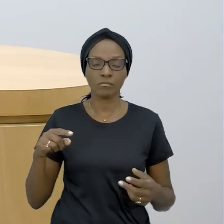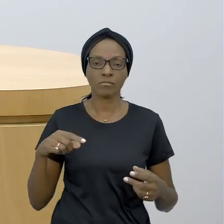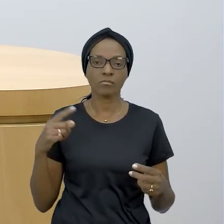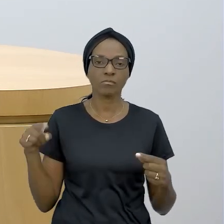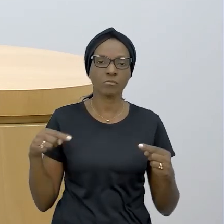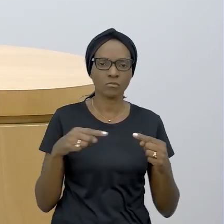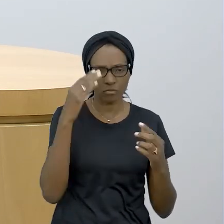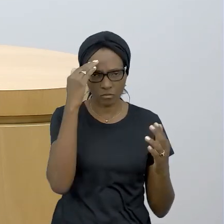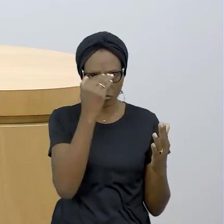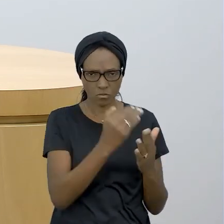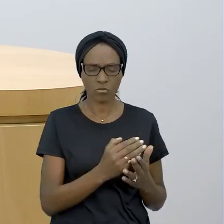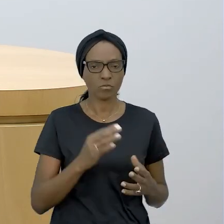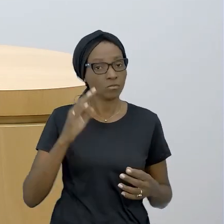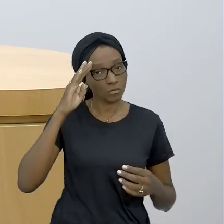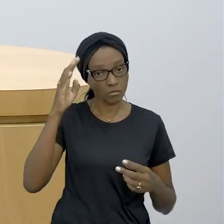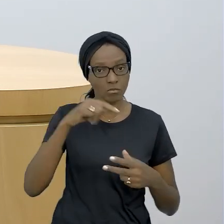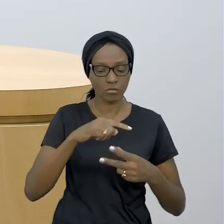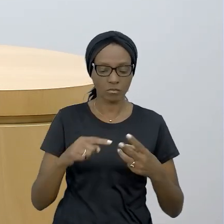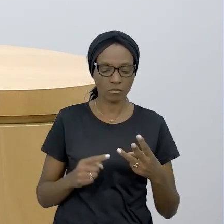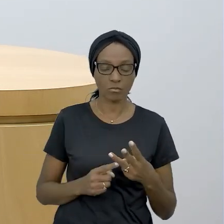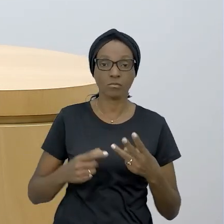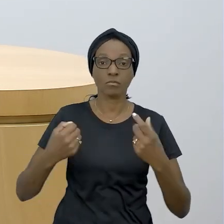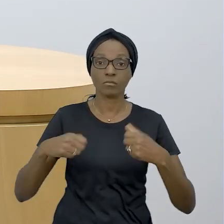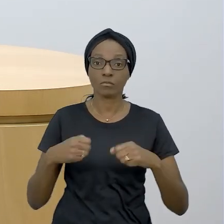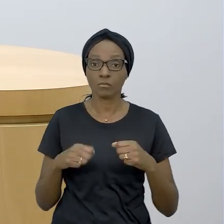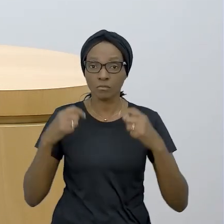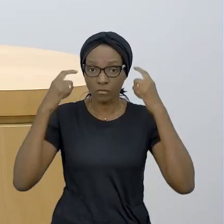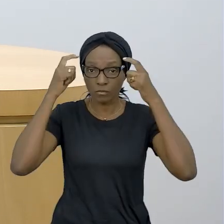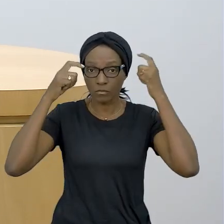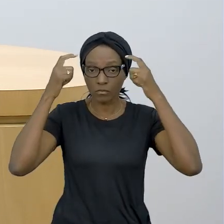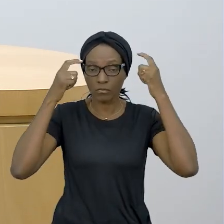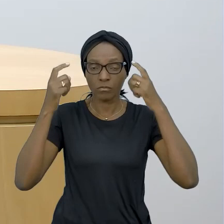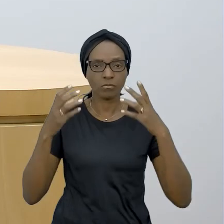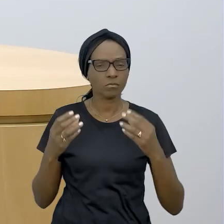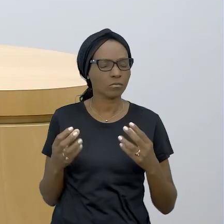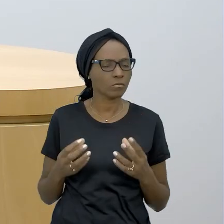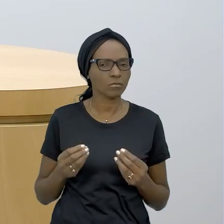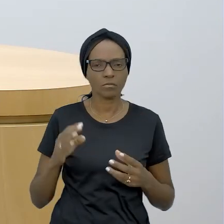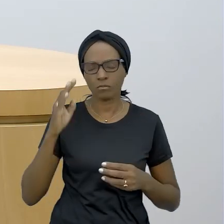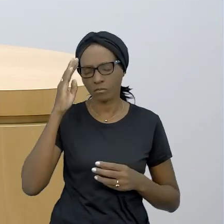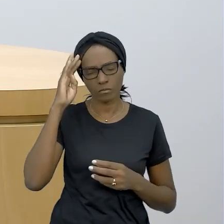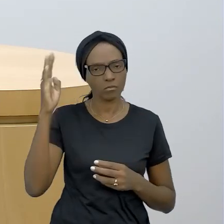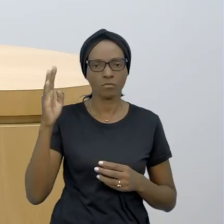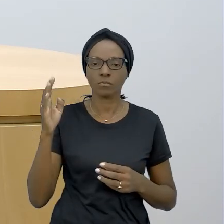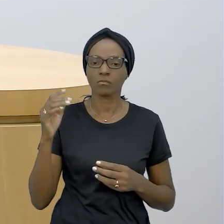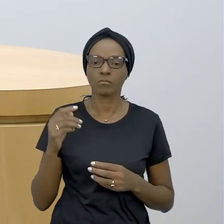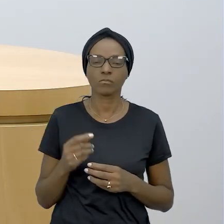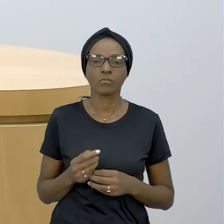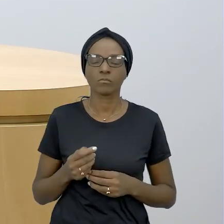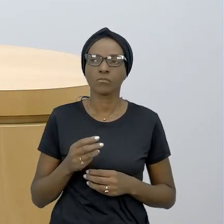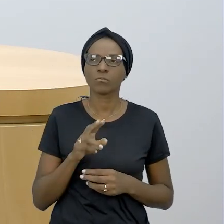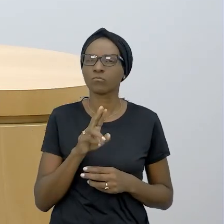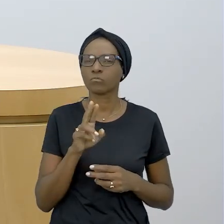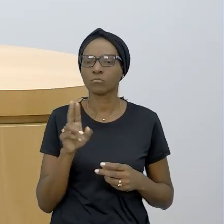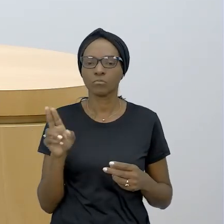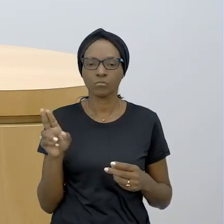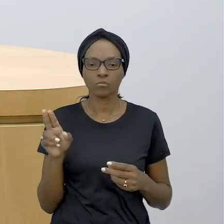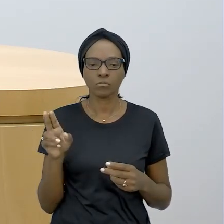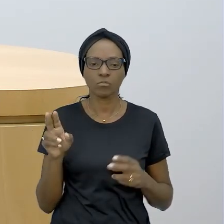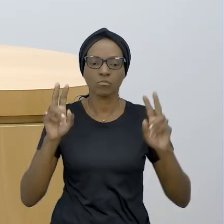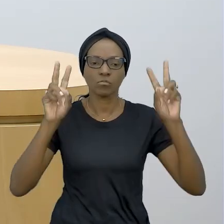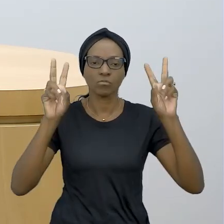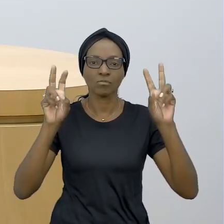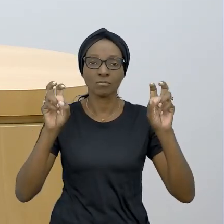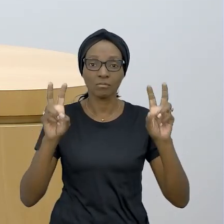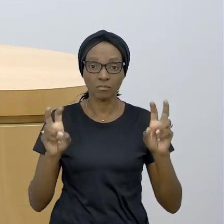objetivos fundamentais, pessoal, precisa se preocupar fundamentalmente com o que a gente chama de temas de